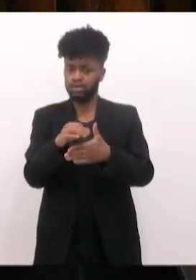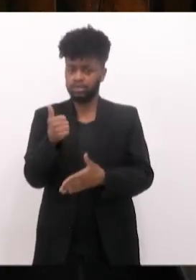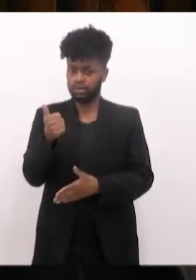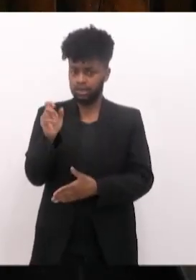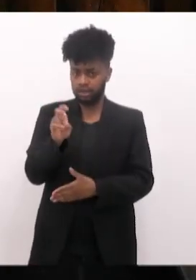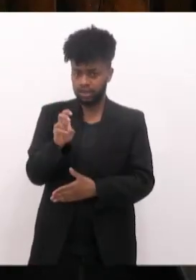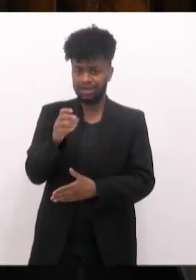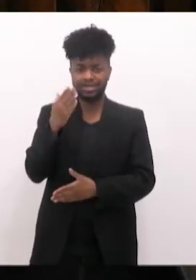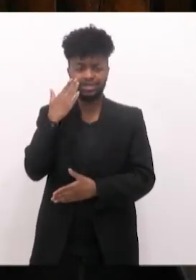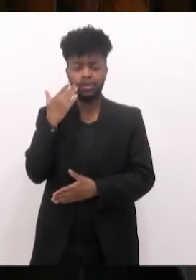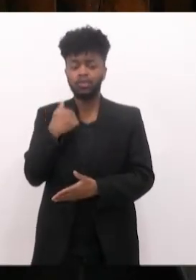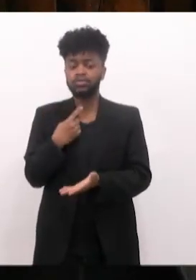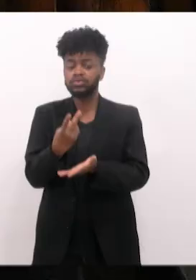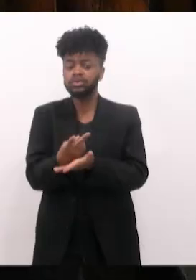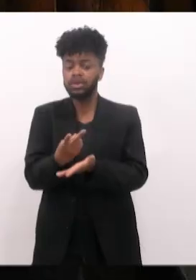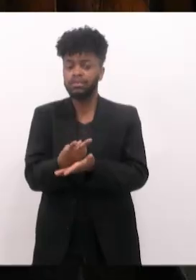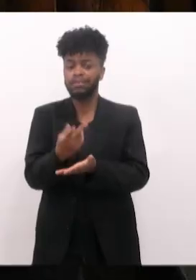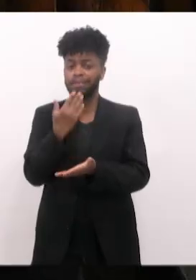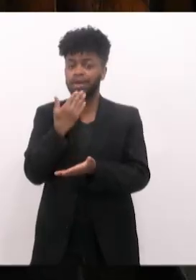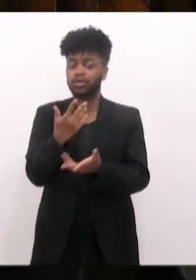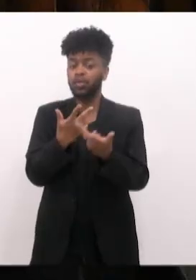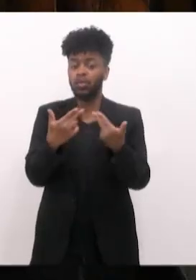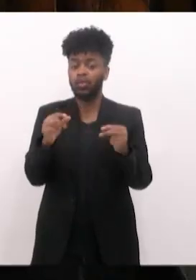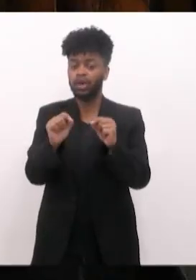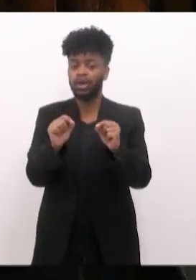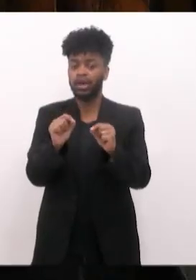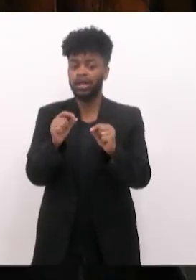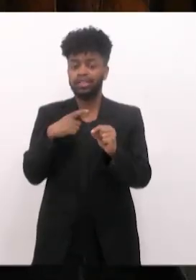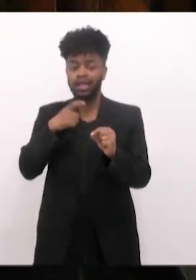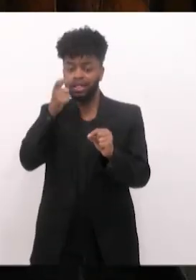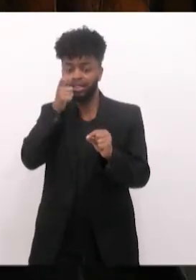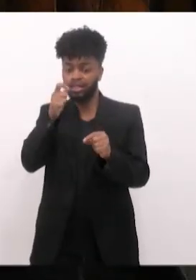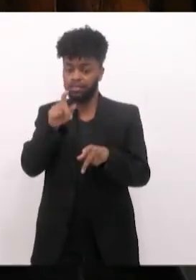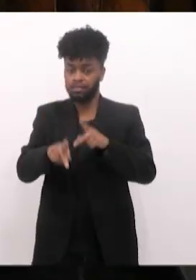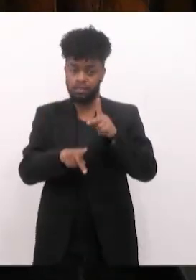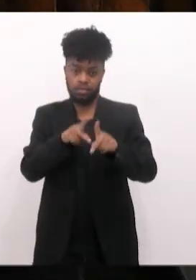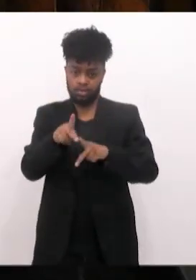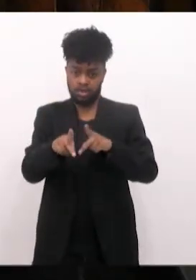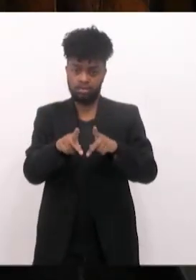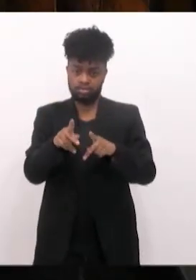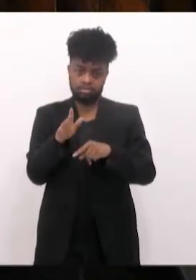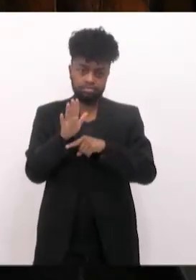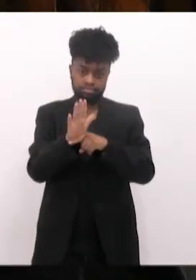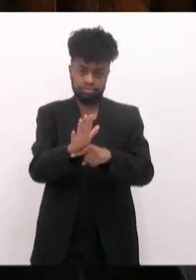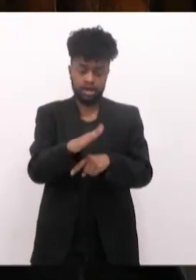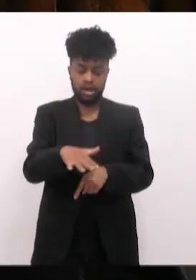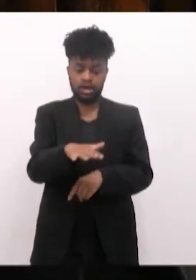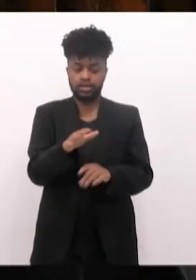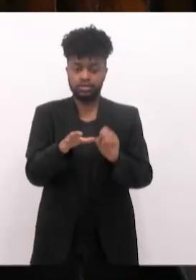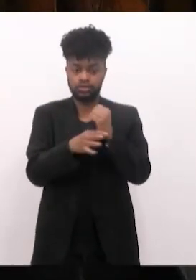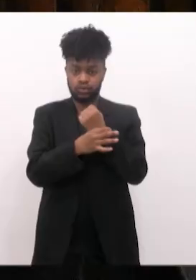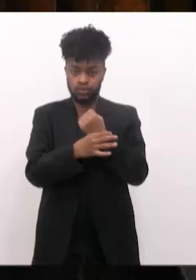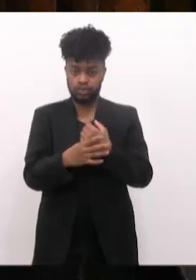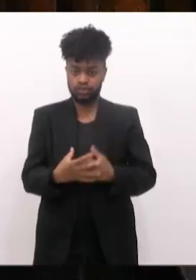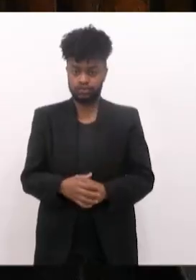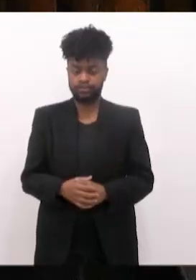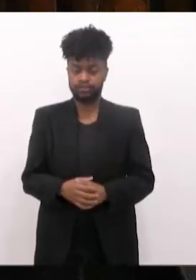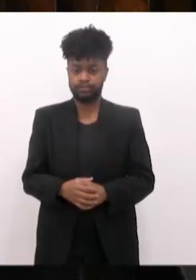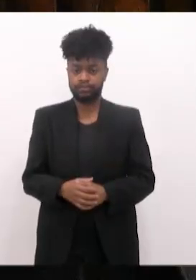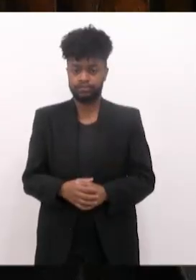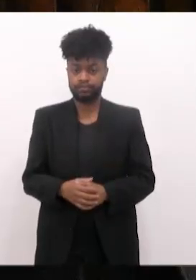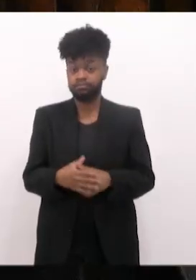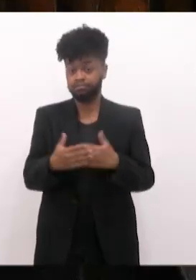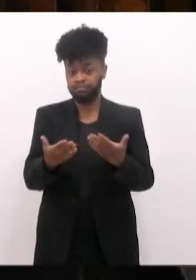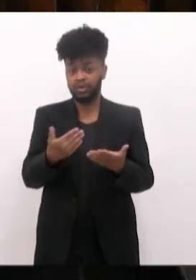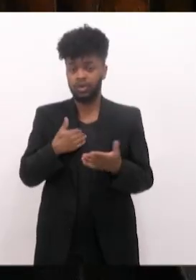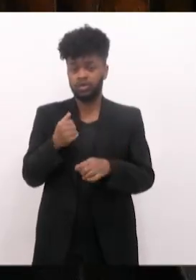que eu peço só coisa republicana e de interesse popular, que é segurança. E esperei